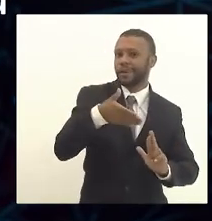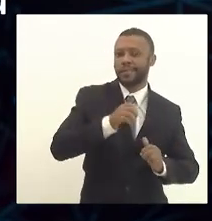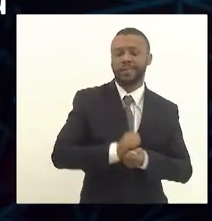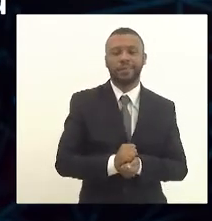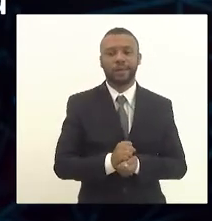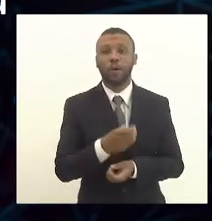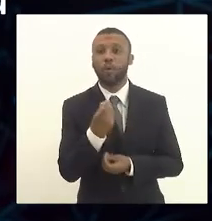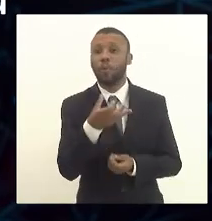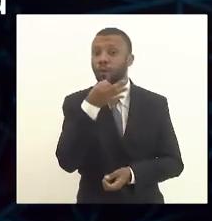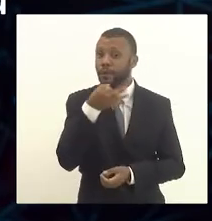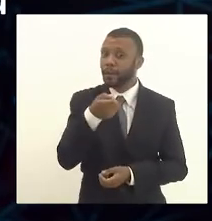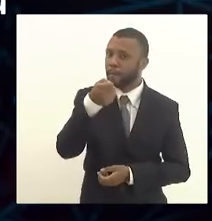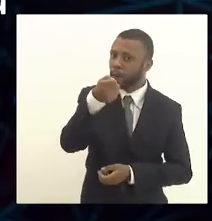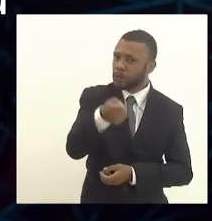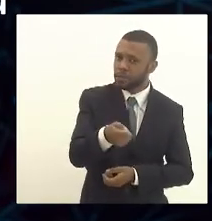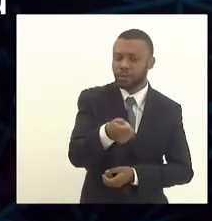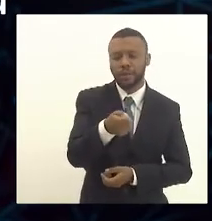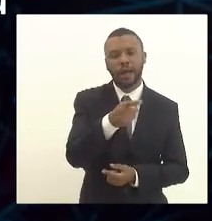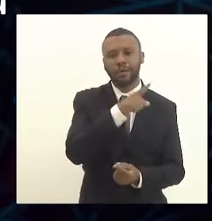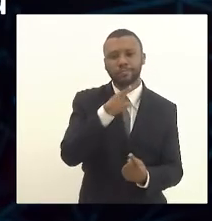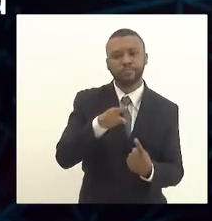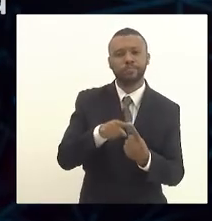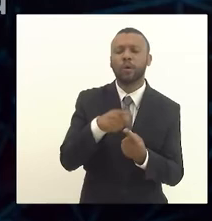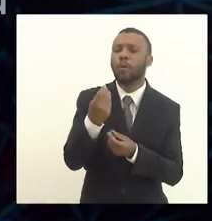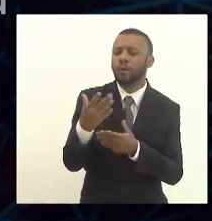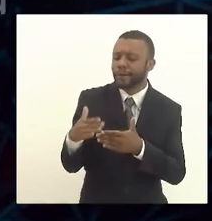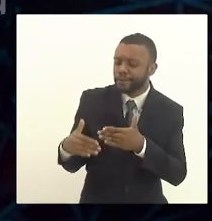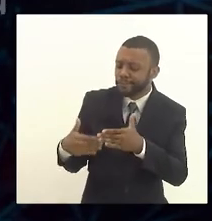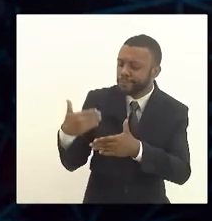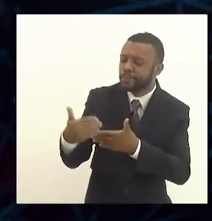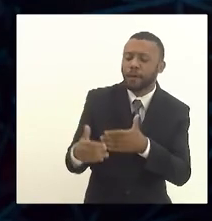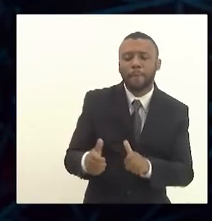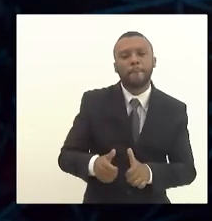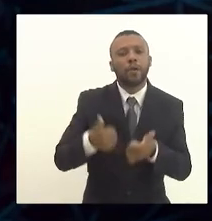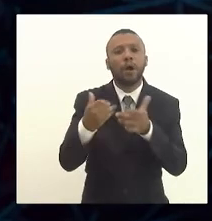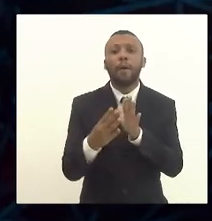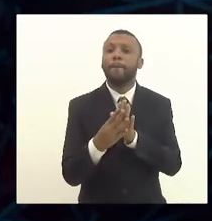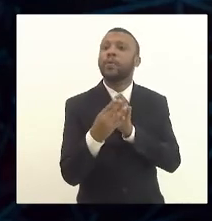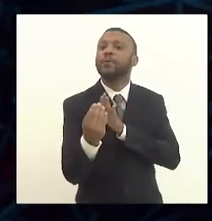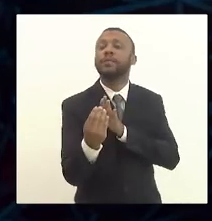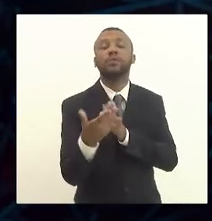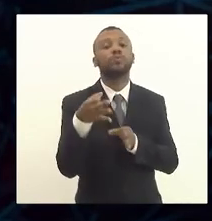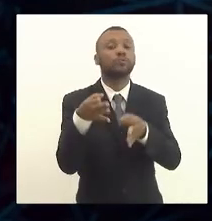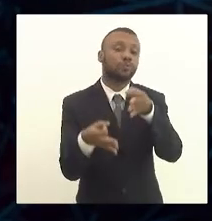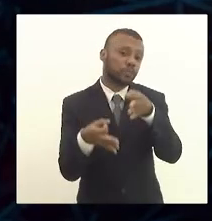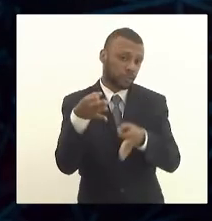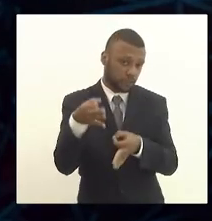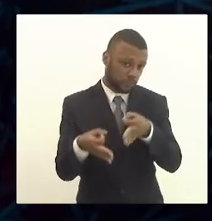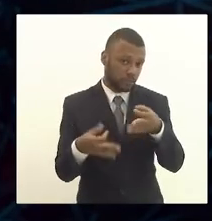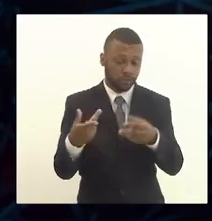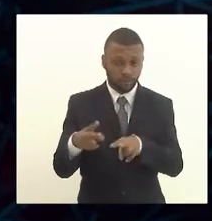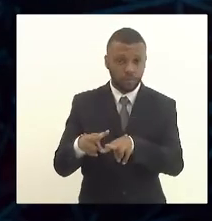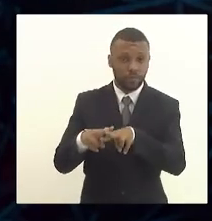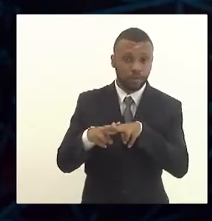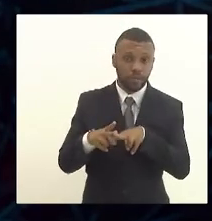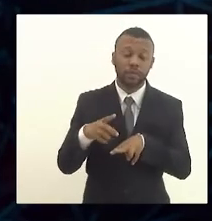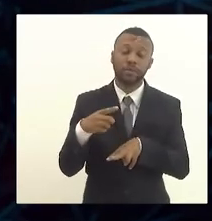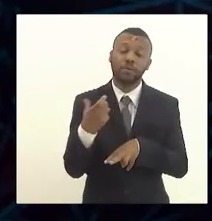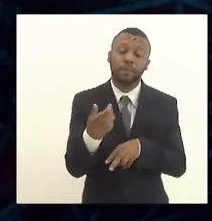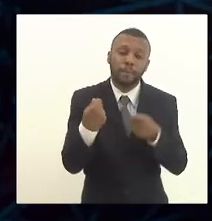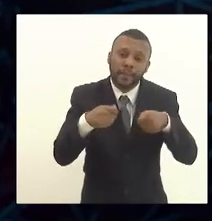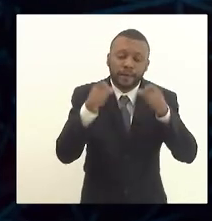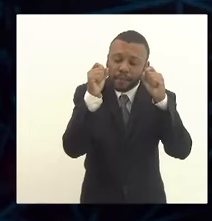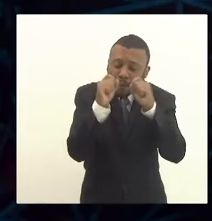nesse sentido, como tocar a melhor modelagem jurídica. E nesse sentido, eu queria chamar a atenção aqui para um movimento